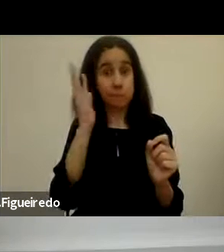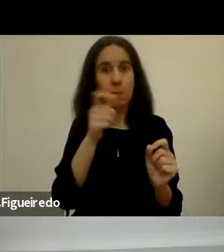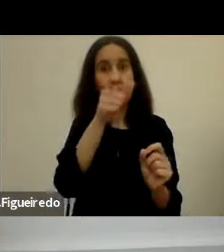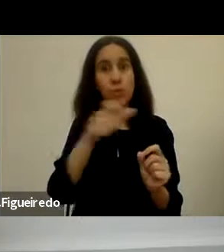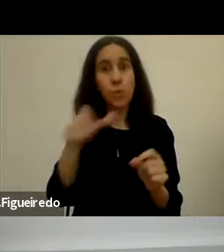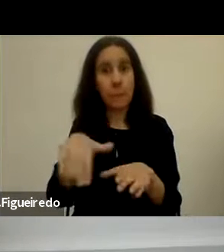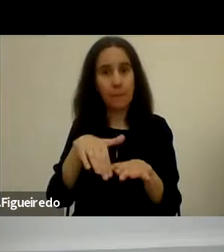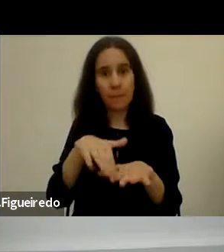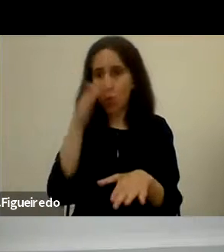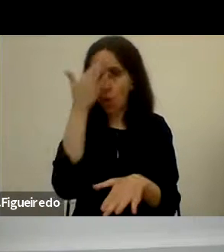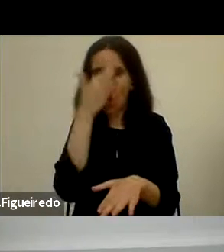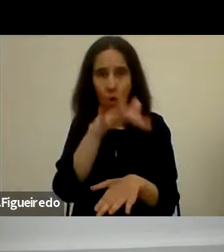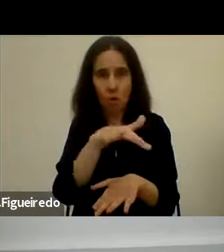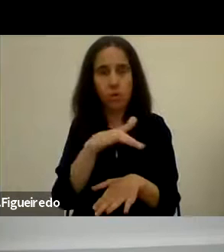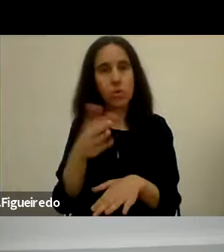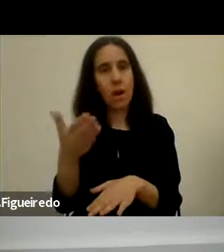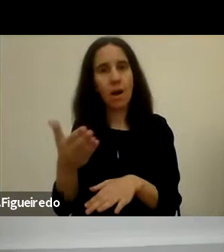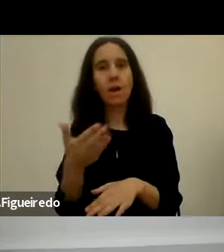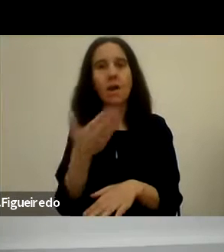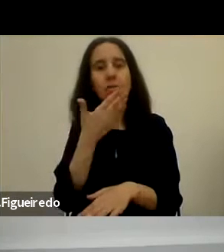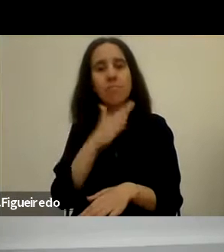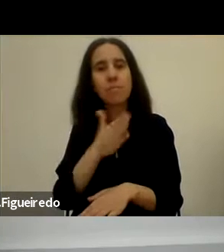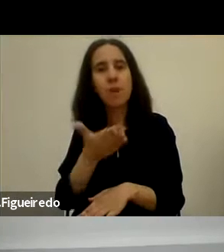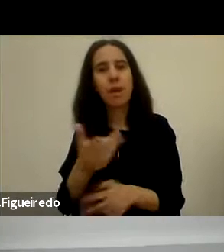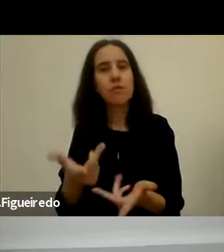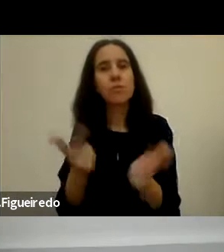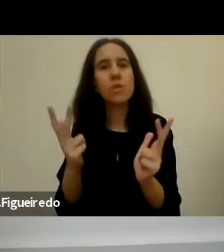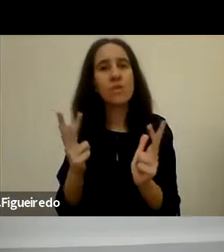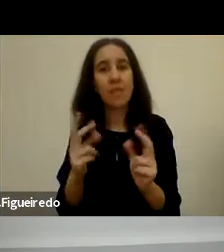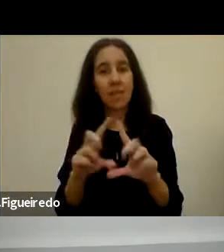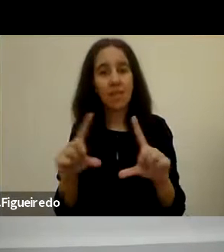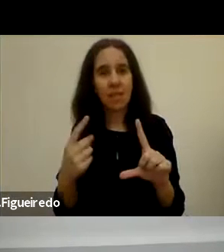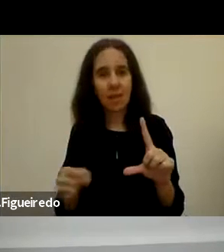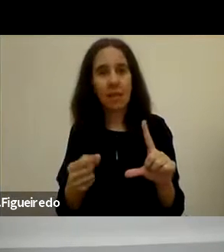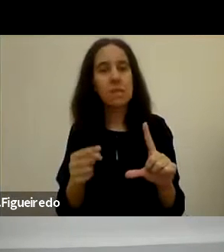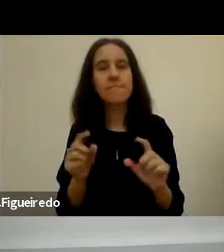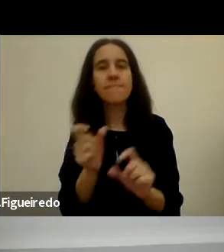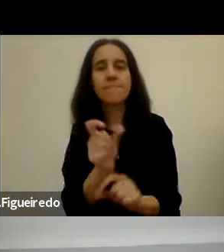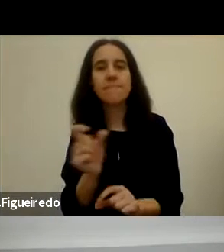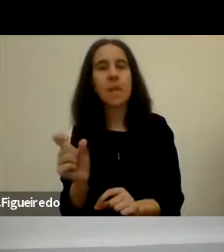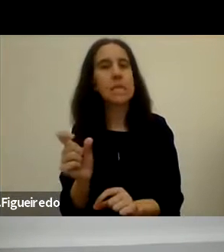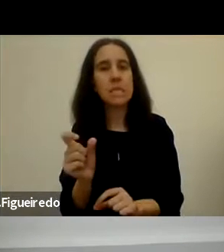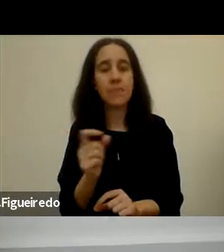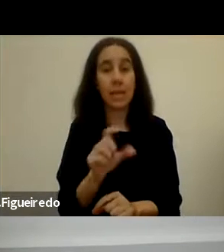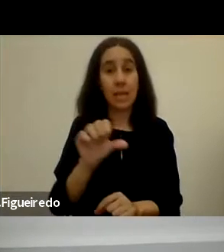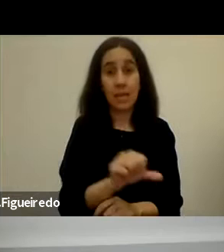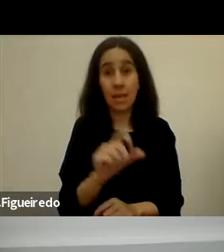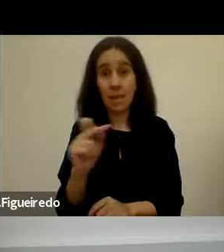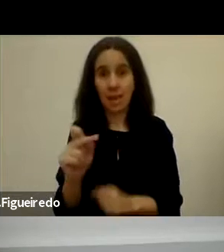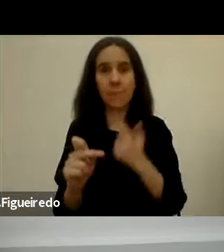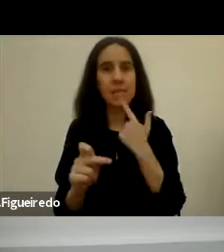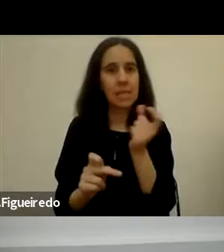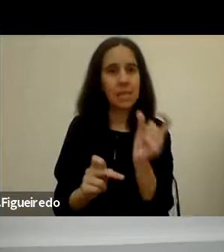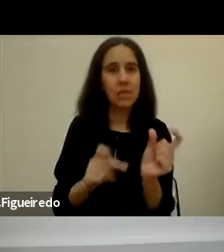participantes podem utilizar a ferramenta disponível no vosso ecrã com a designação de QA, de Questions